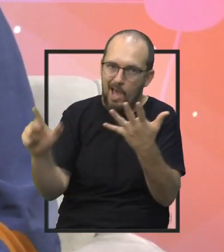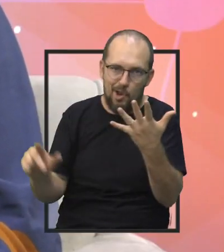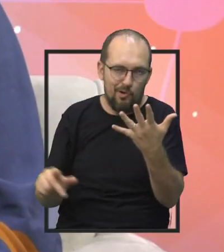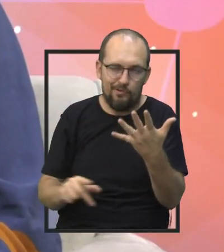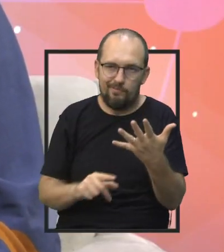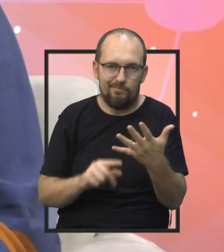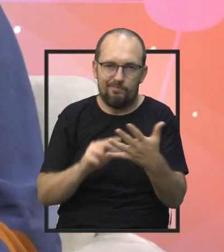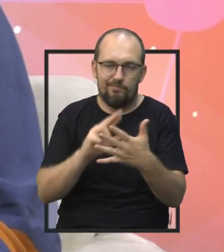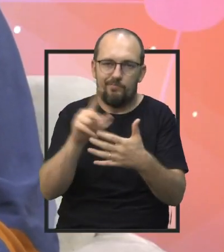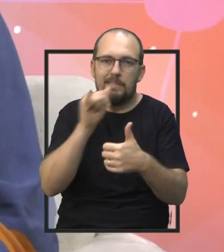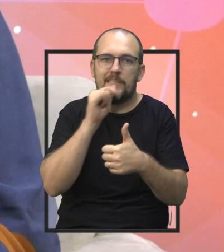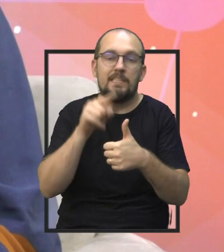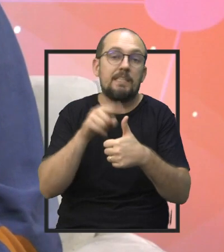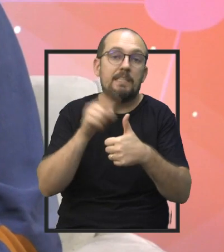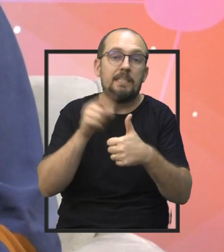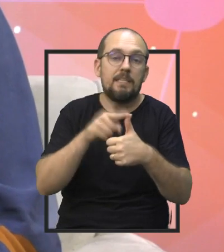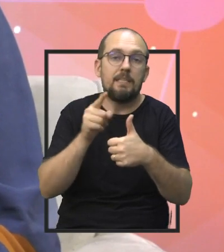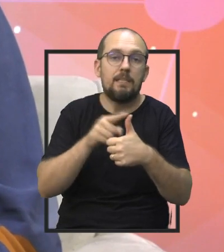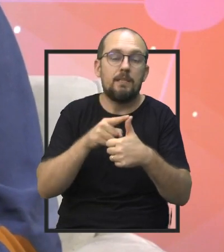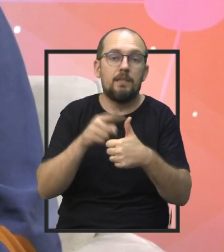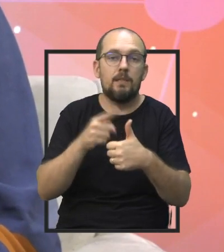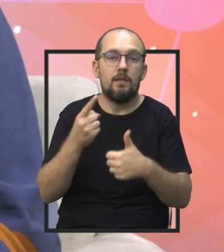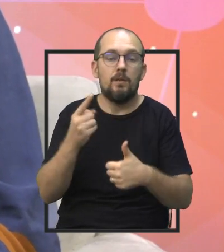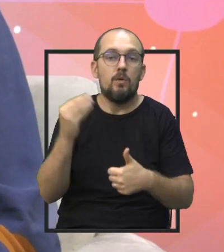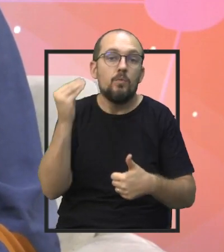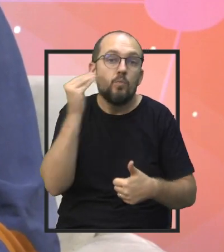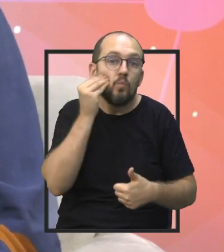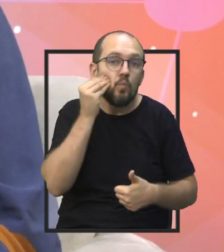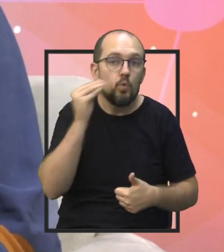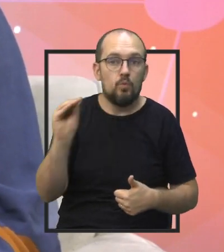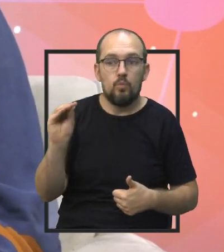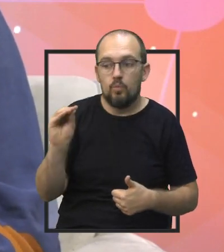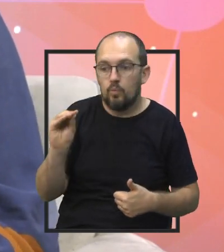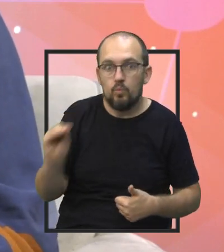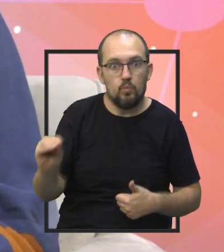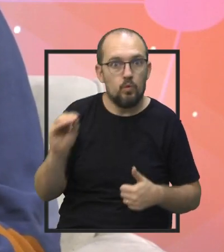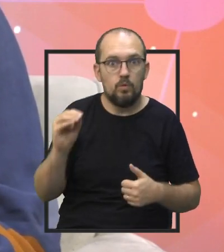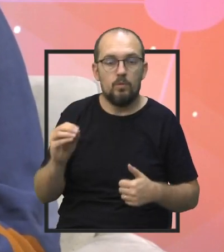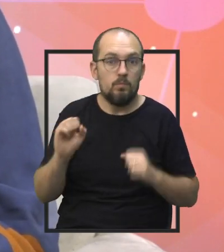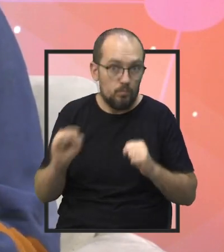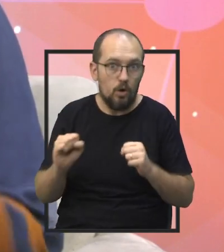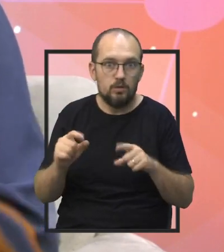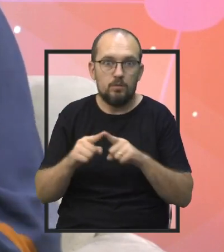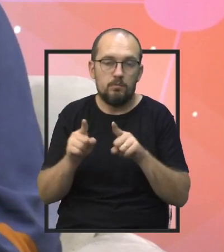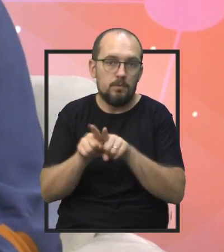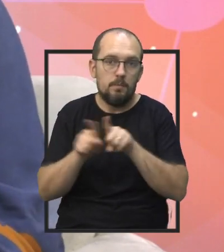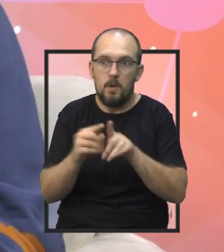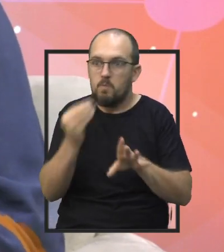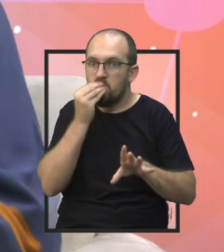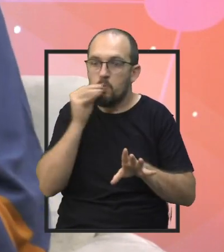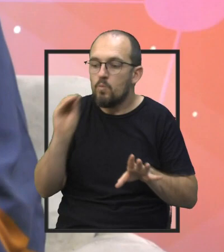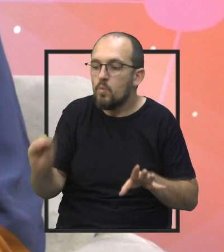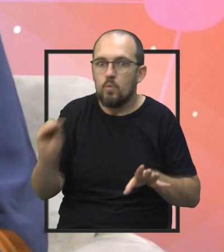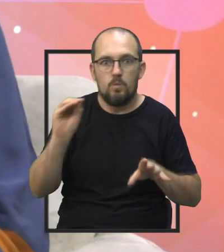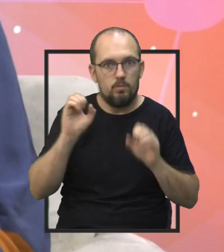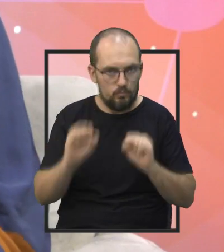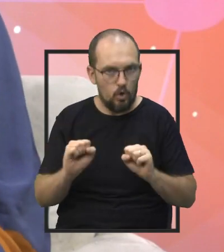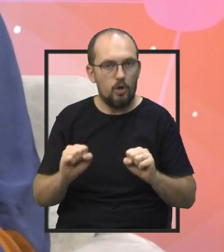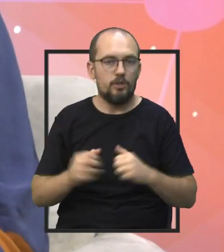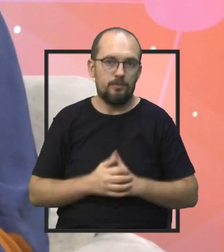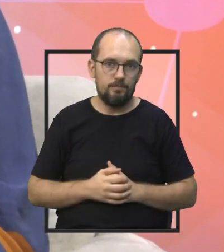né? Então, um beijo, por exemplo, é um abuso, né? Ele é um estupro, o beijo, por